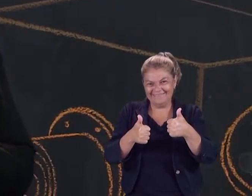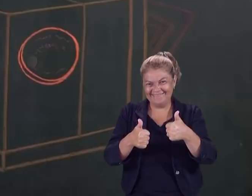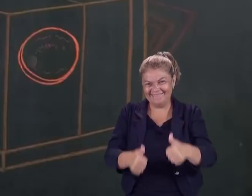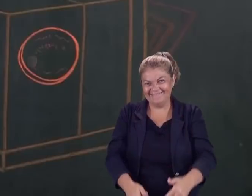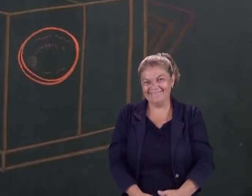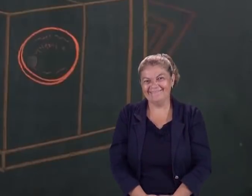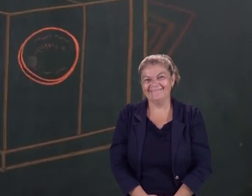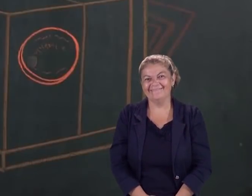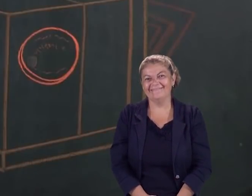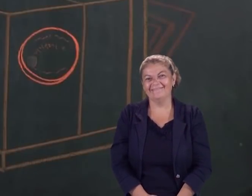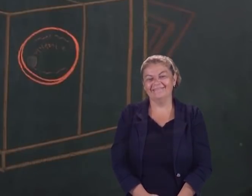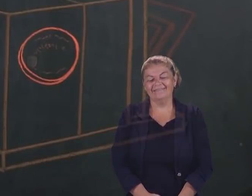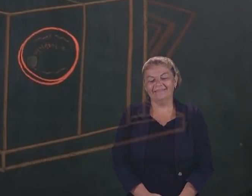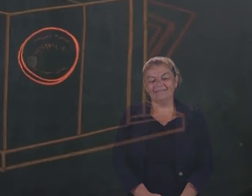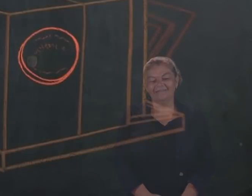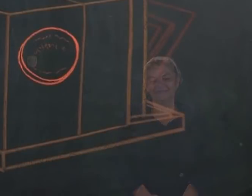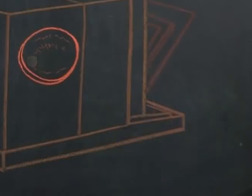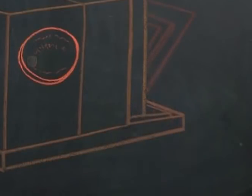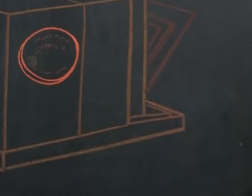próxima.